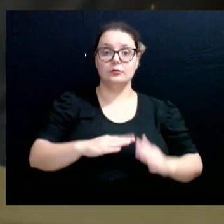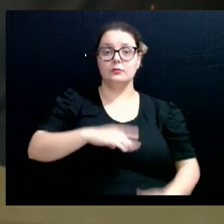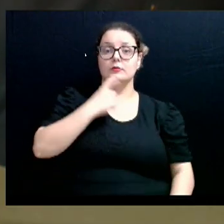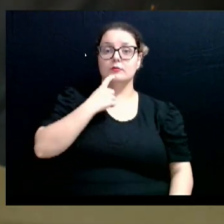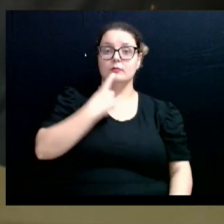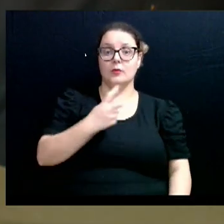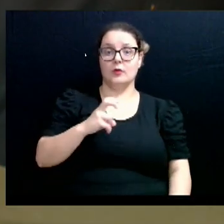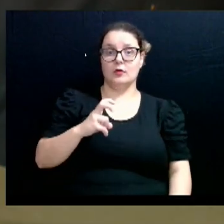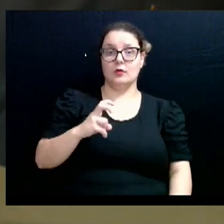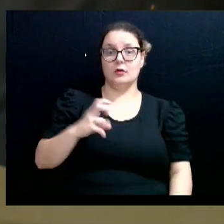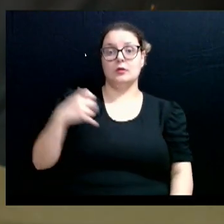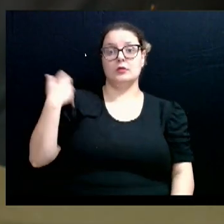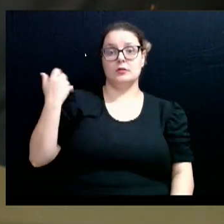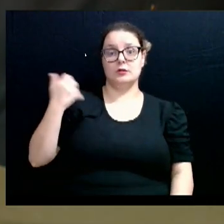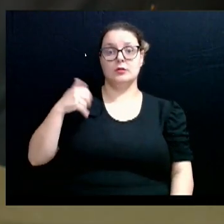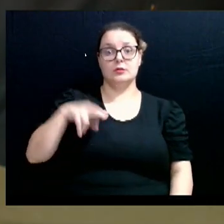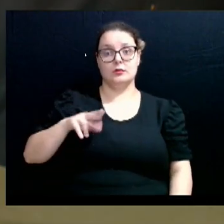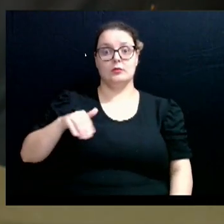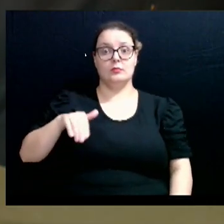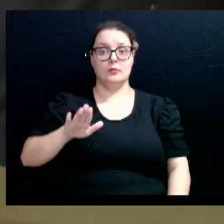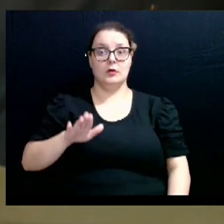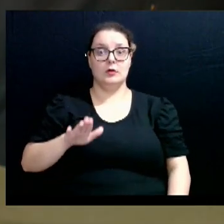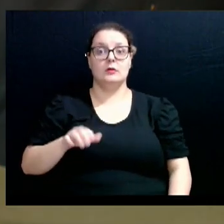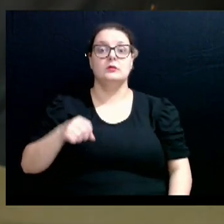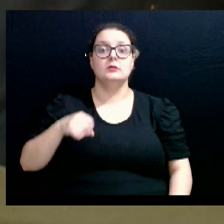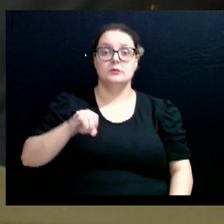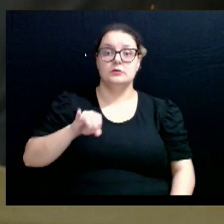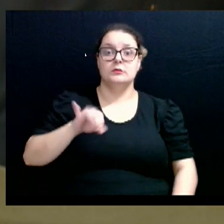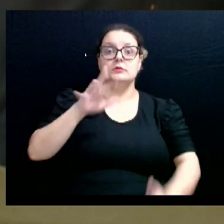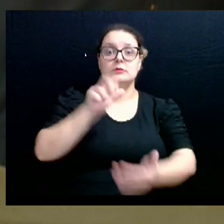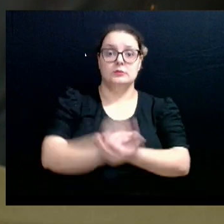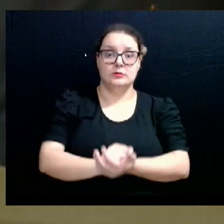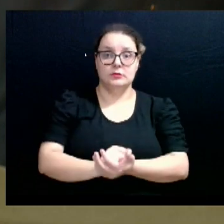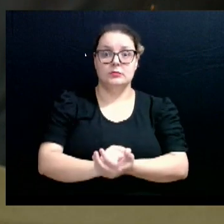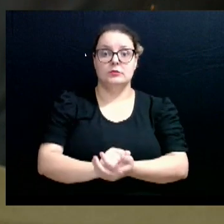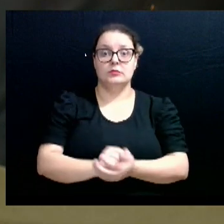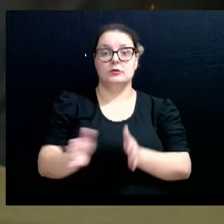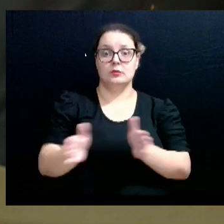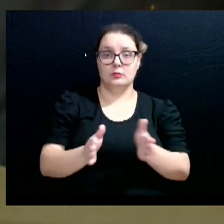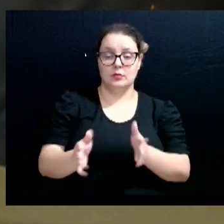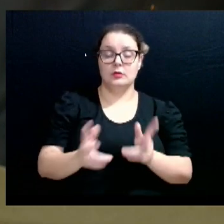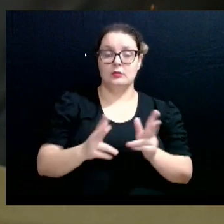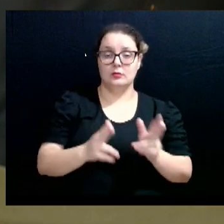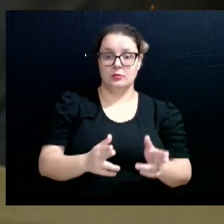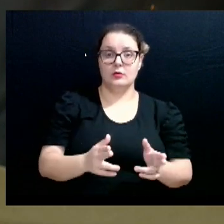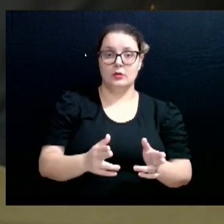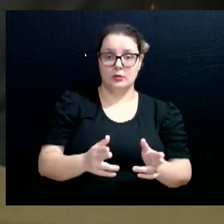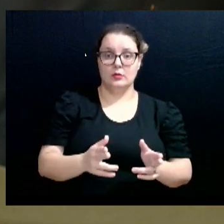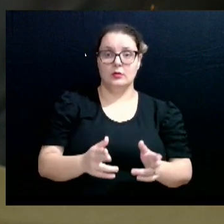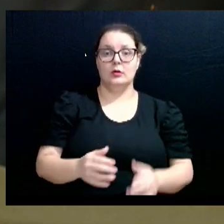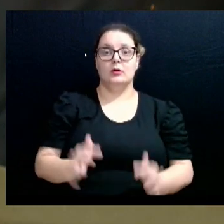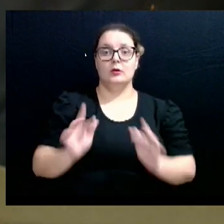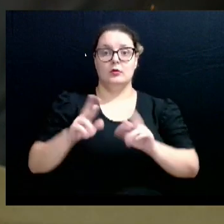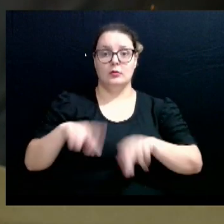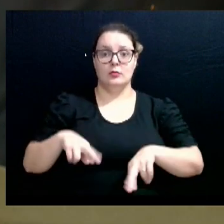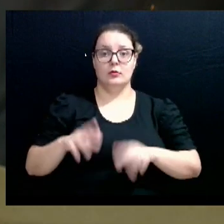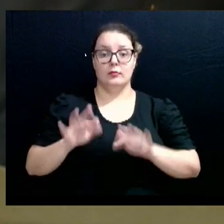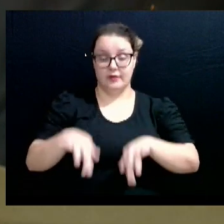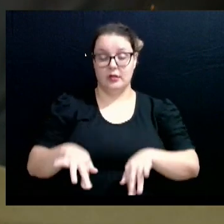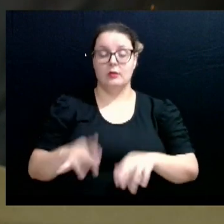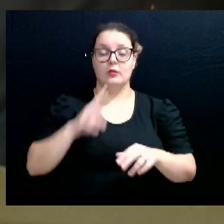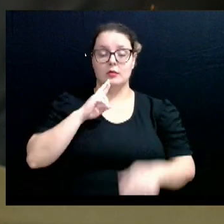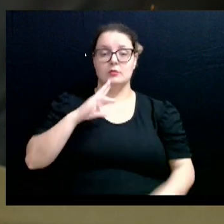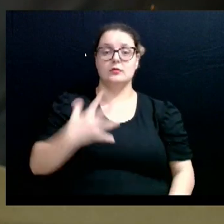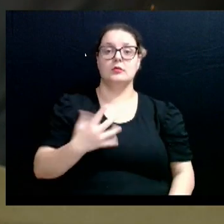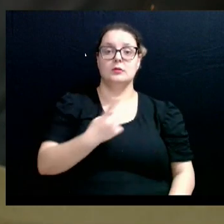votar, desde que faça o credenciamento no mesmo período, tá? O resultado final será divulgado no dia 10 de dezembro e os eleitos